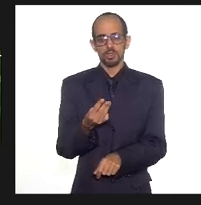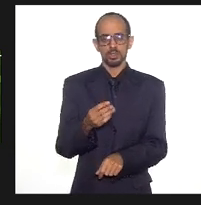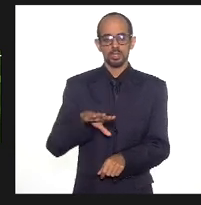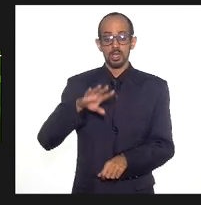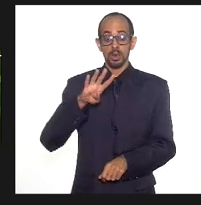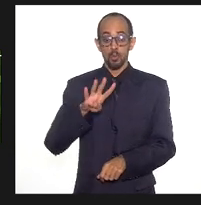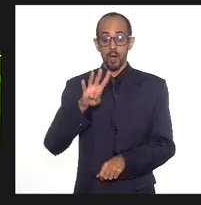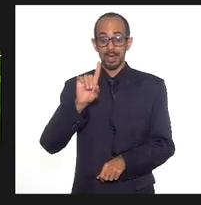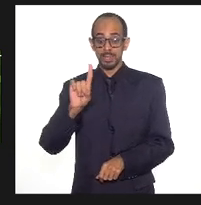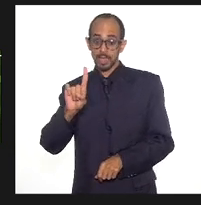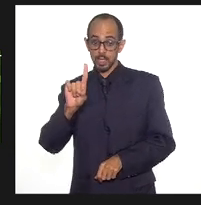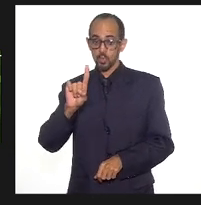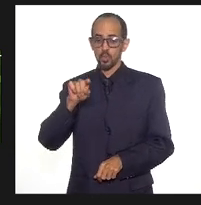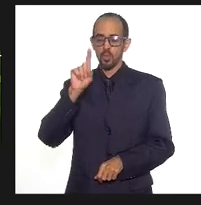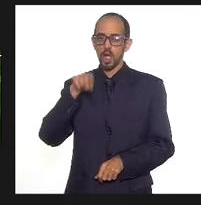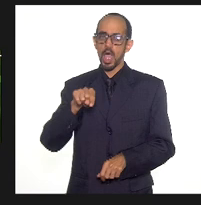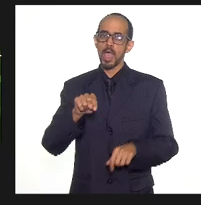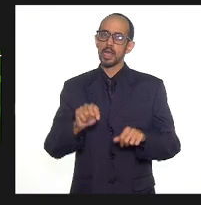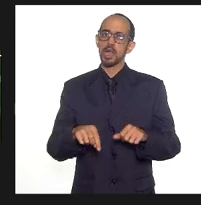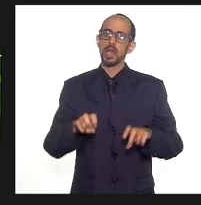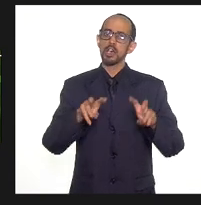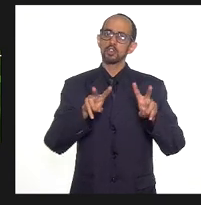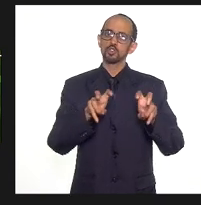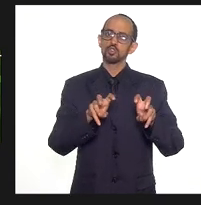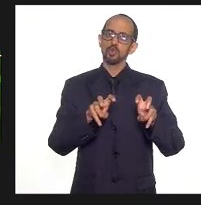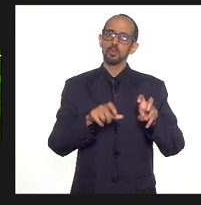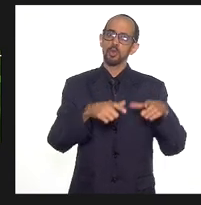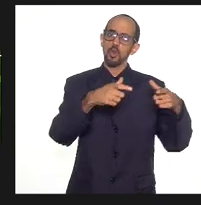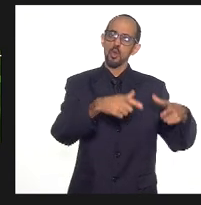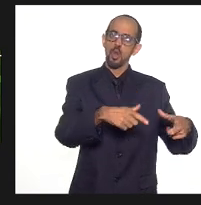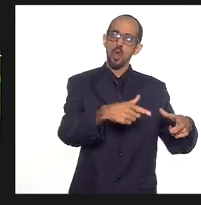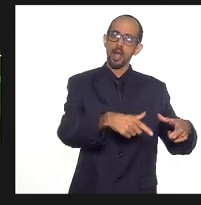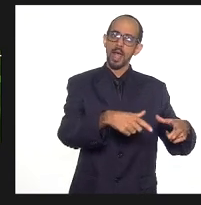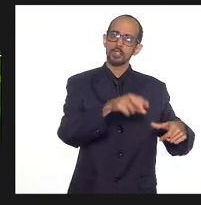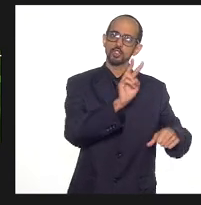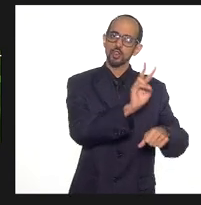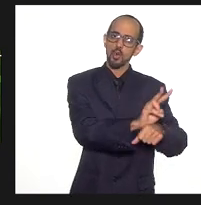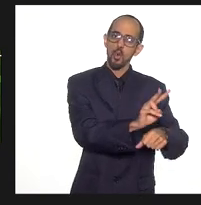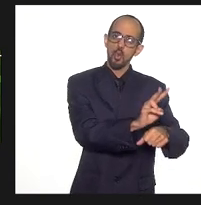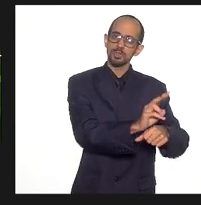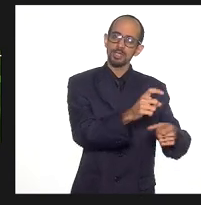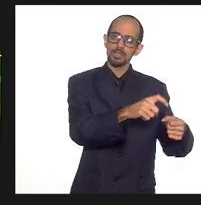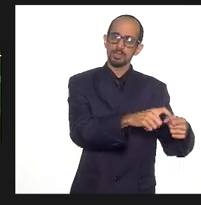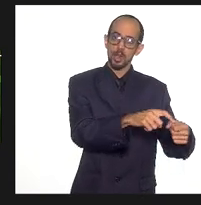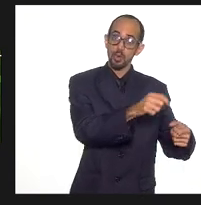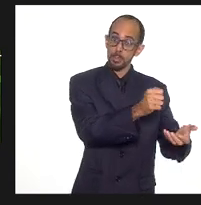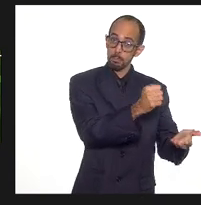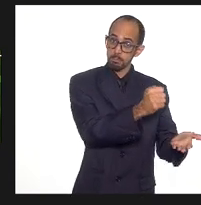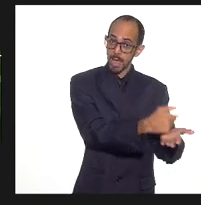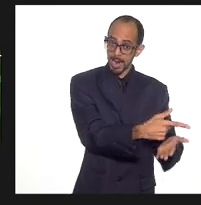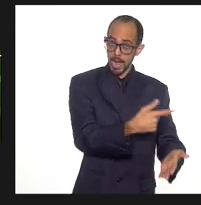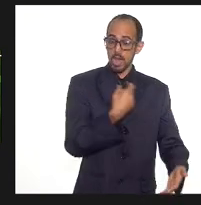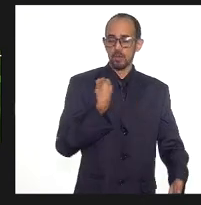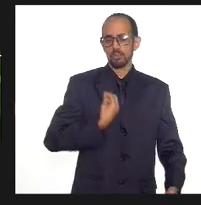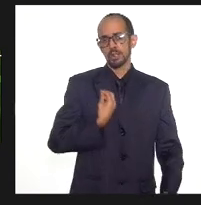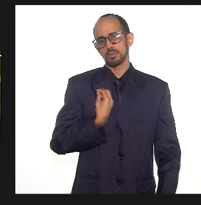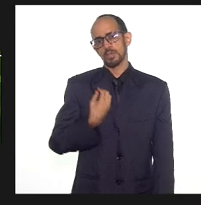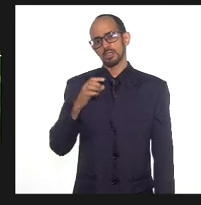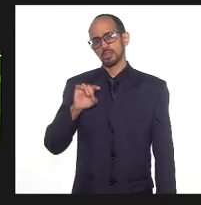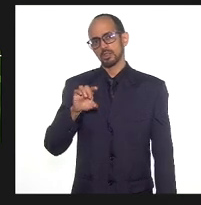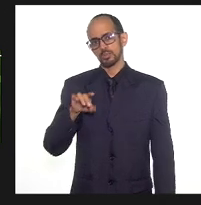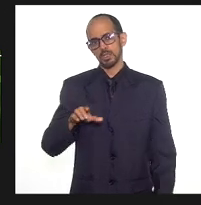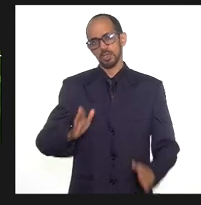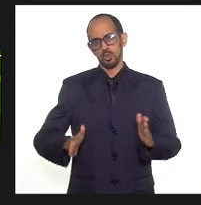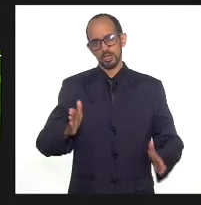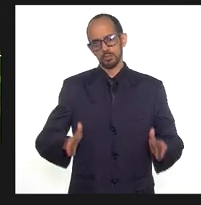diziam respeito a campos em regime de concessão que pagaram PE neste período